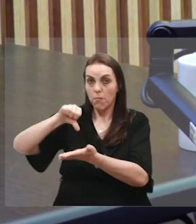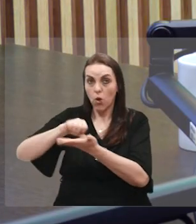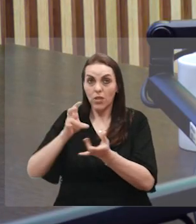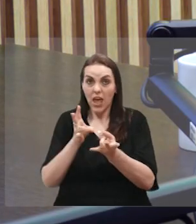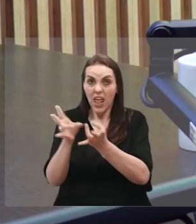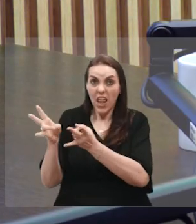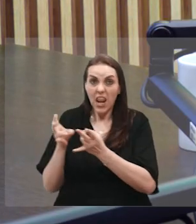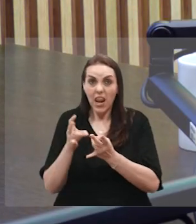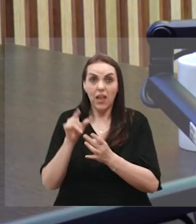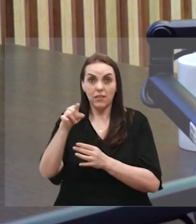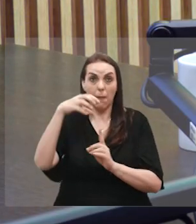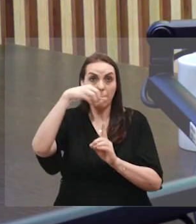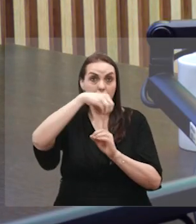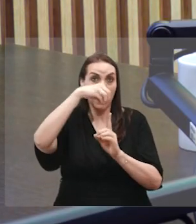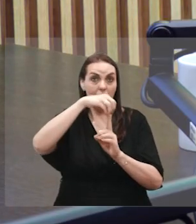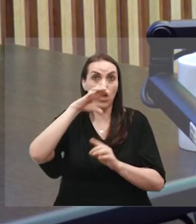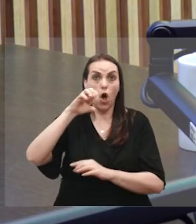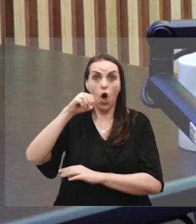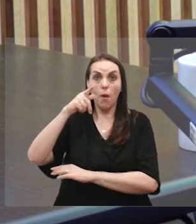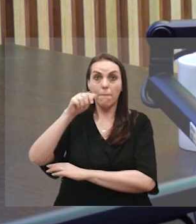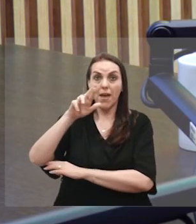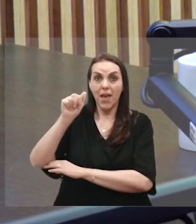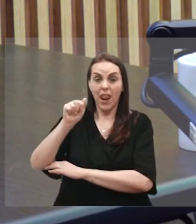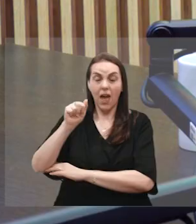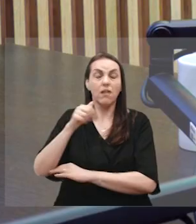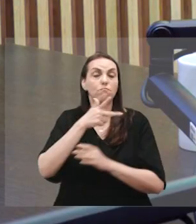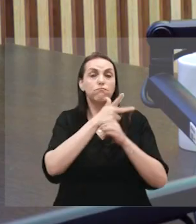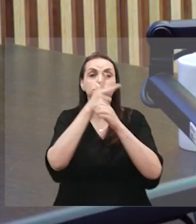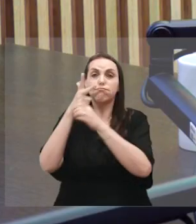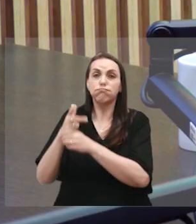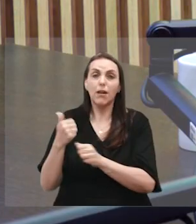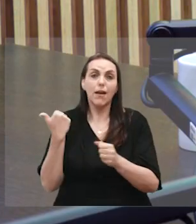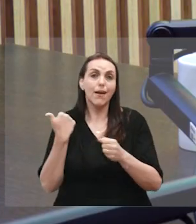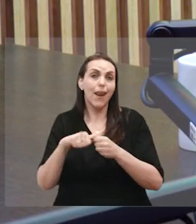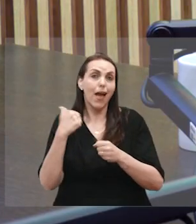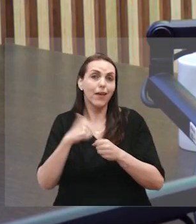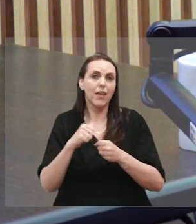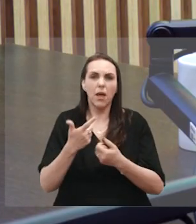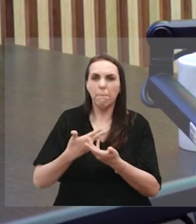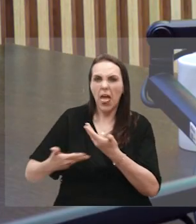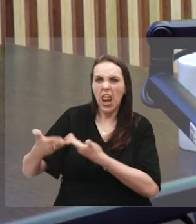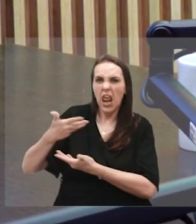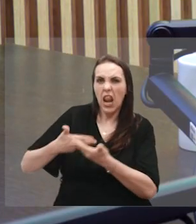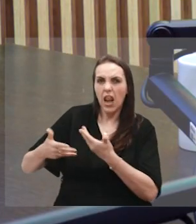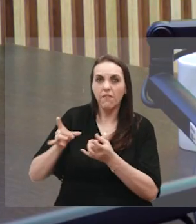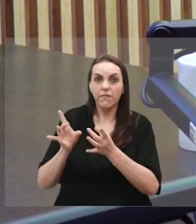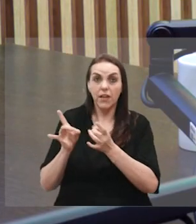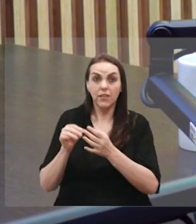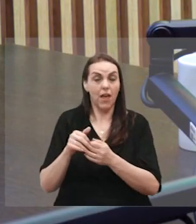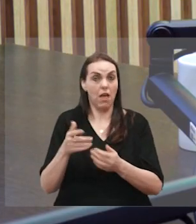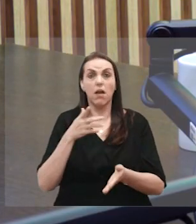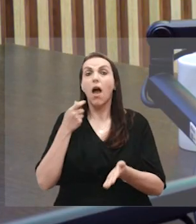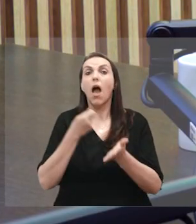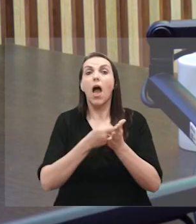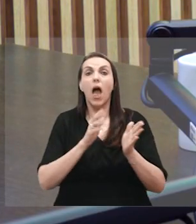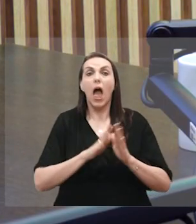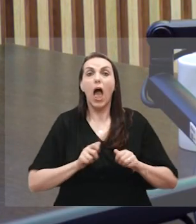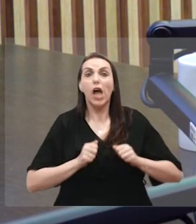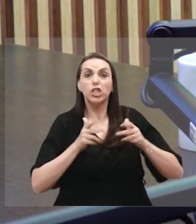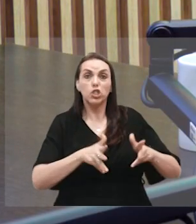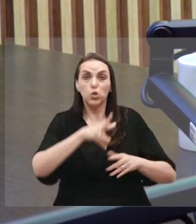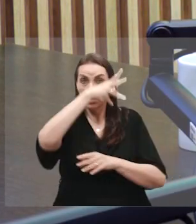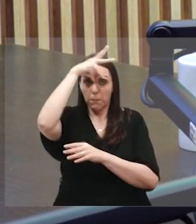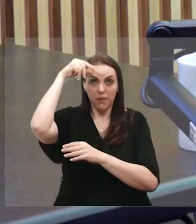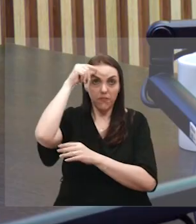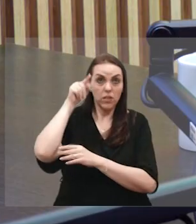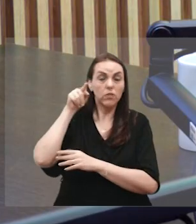num paradão do Ópera. Fui lá e filmei o pessoal traficando crack e coloquei no Instagram para cobrar uma atitude do prefeito, que logo na sequência foi lá e colocou um